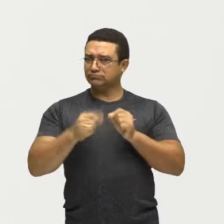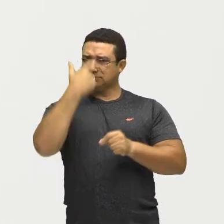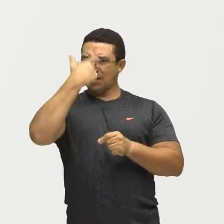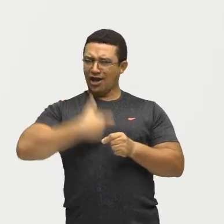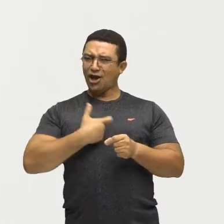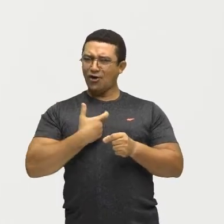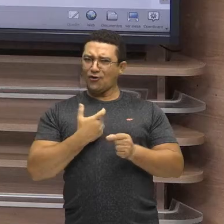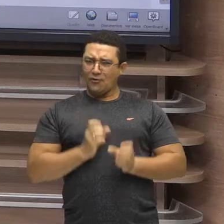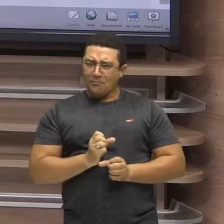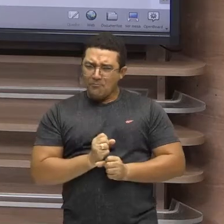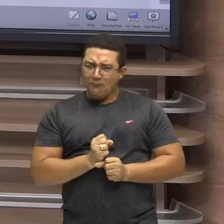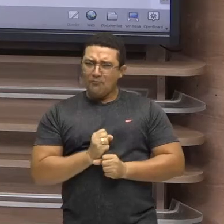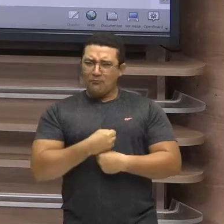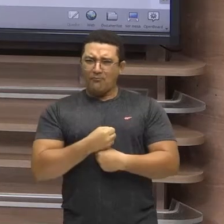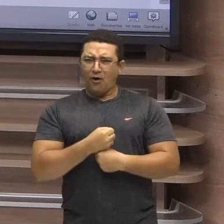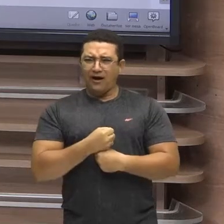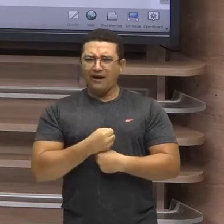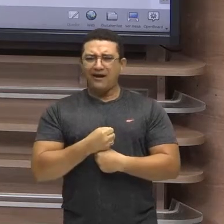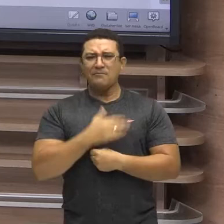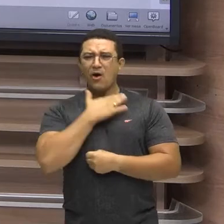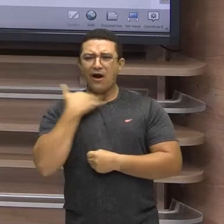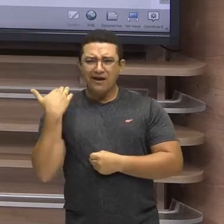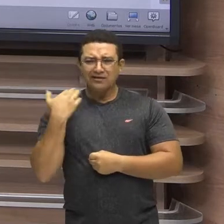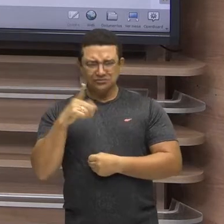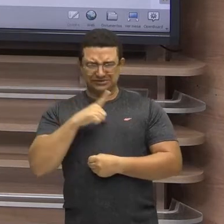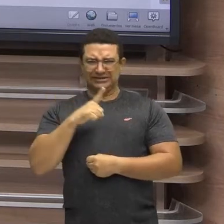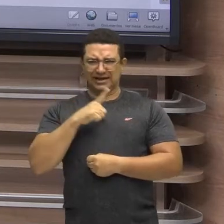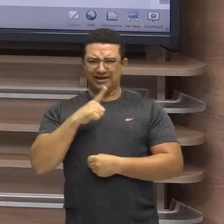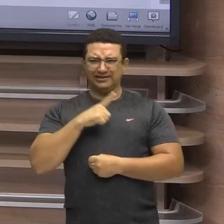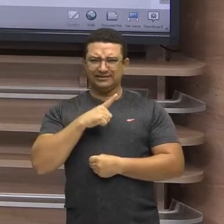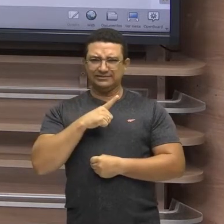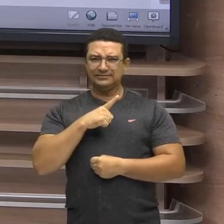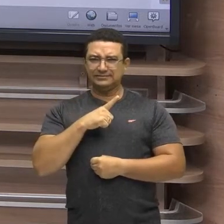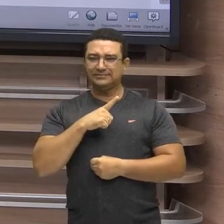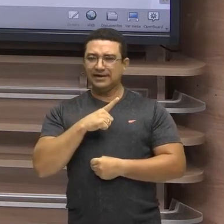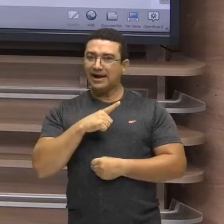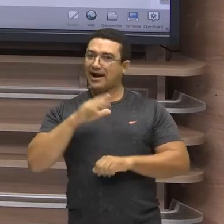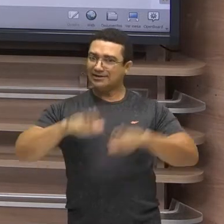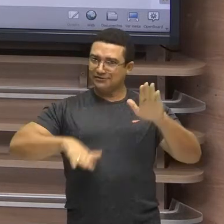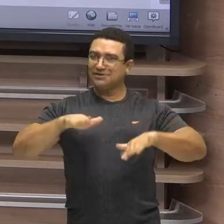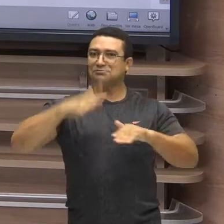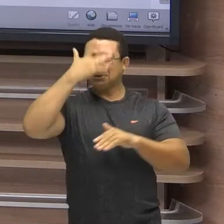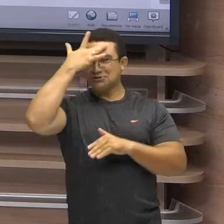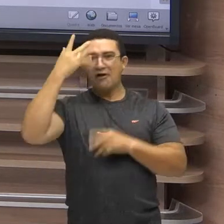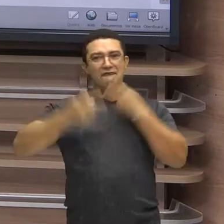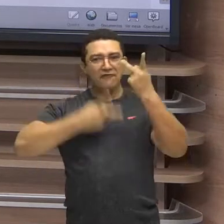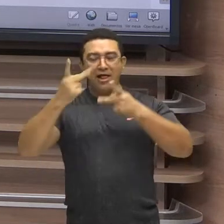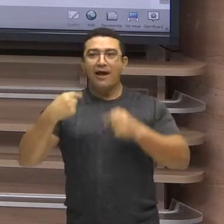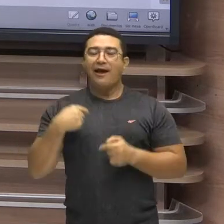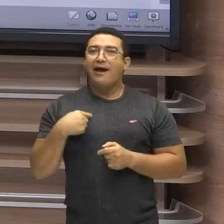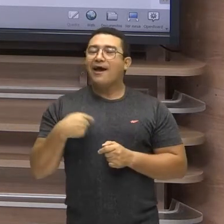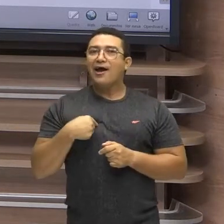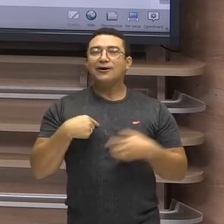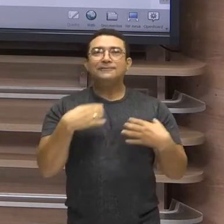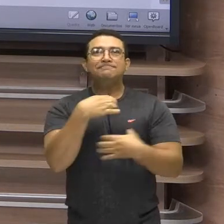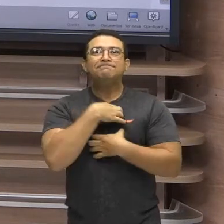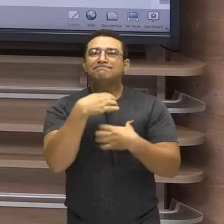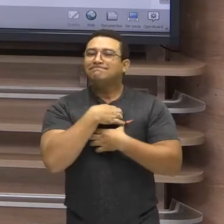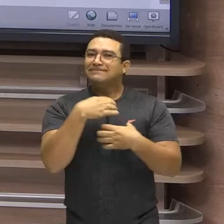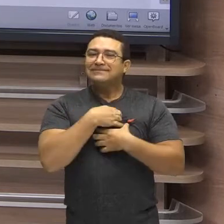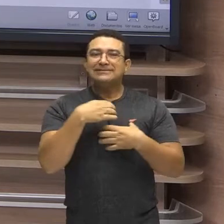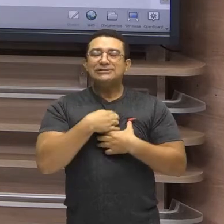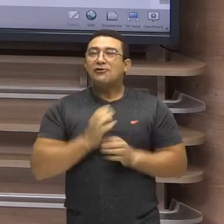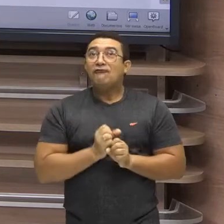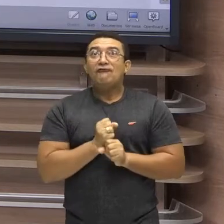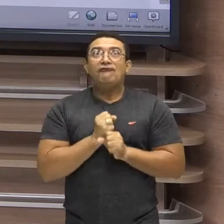eu estava morrendo de fome. A gente tem mania de exagerar, né? Eu estou com fome, vamos almoçar, gente,